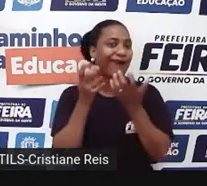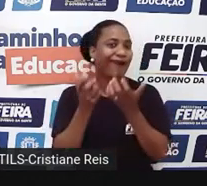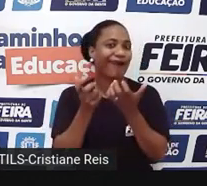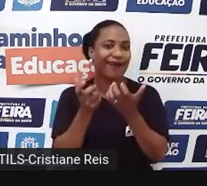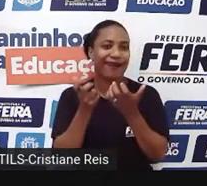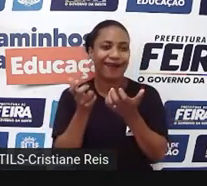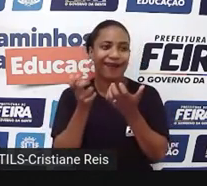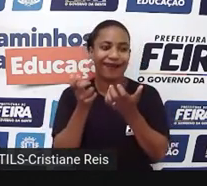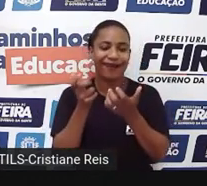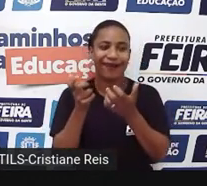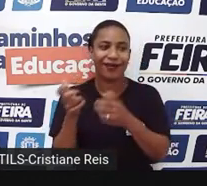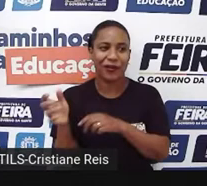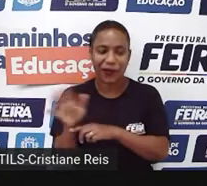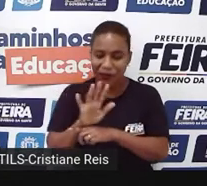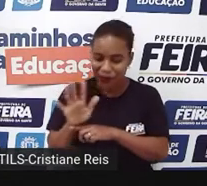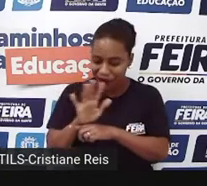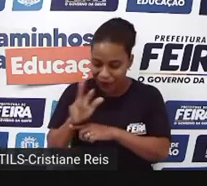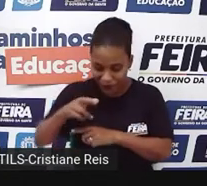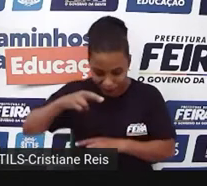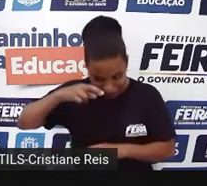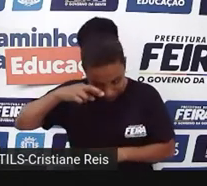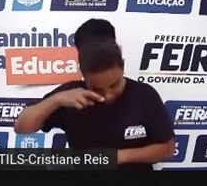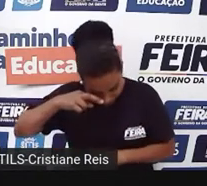Foi assim que tudo começou.